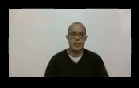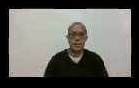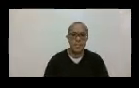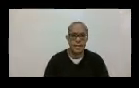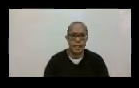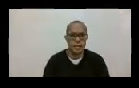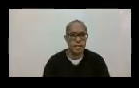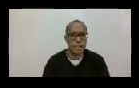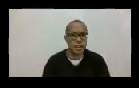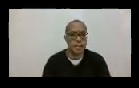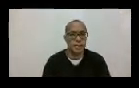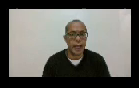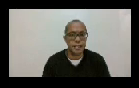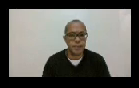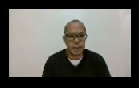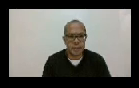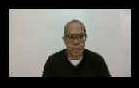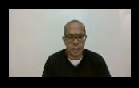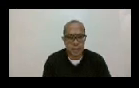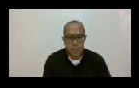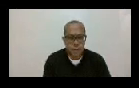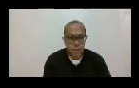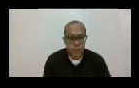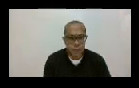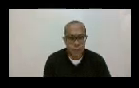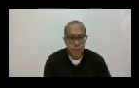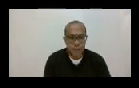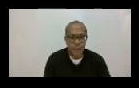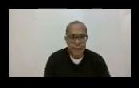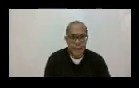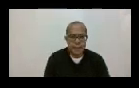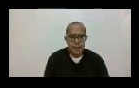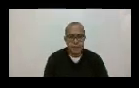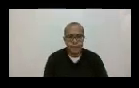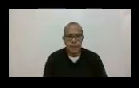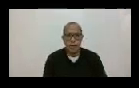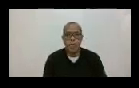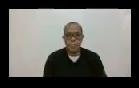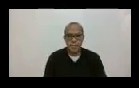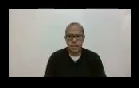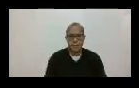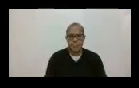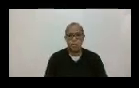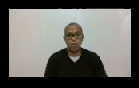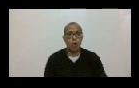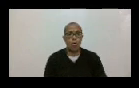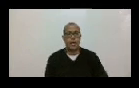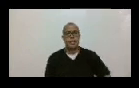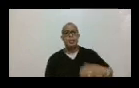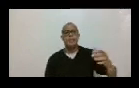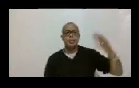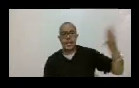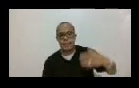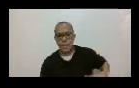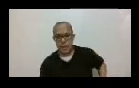milhões ou acima de 10 milhões habitantes com ponto agora né paris londres né